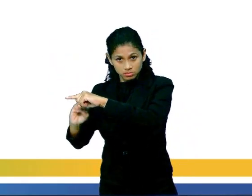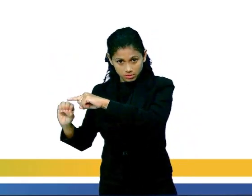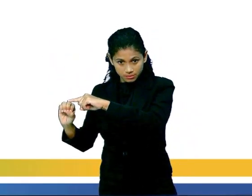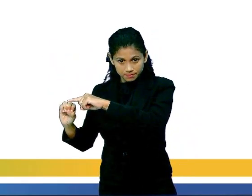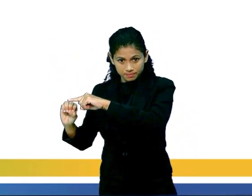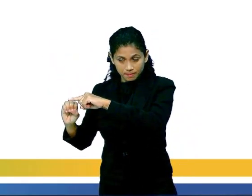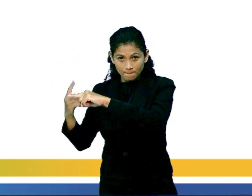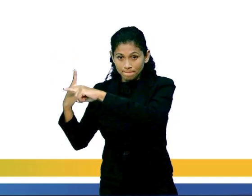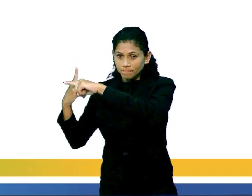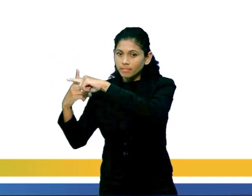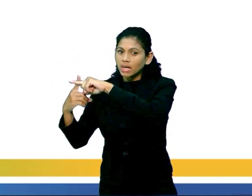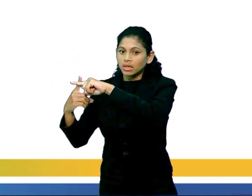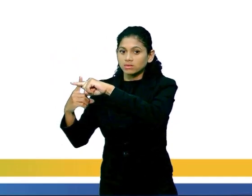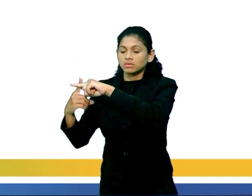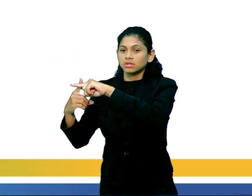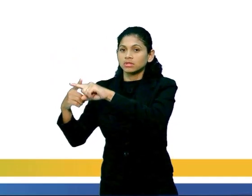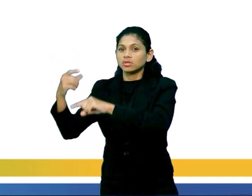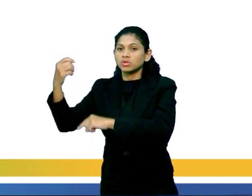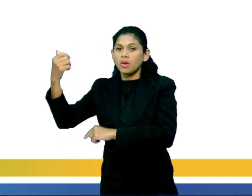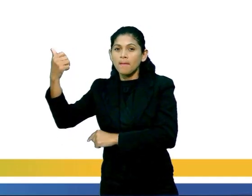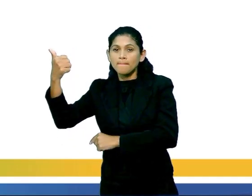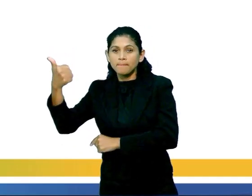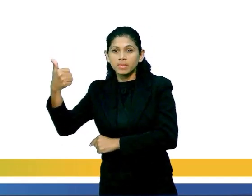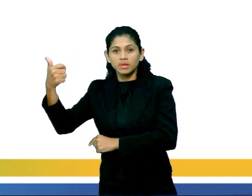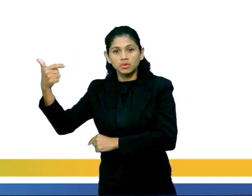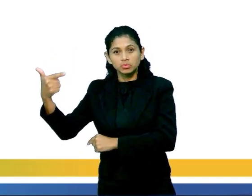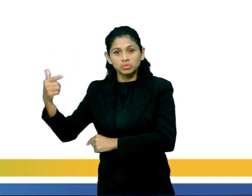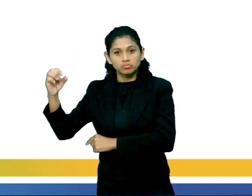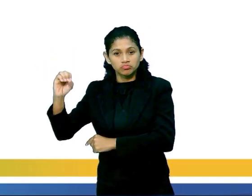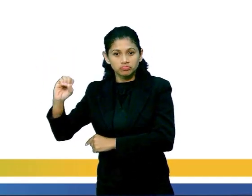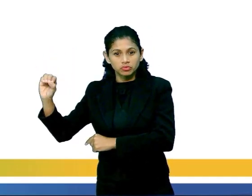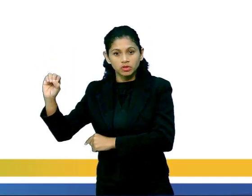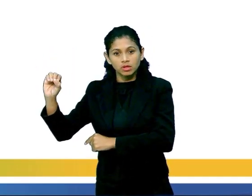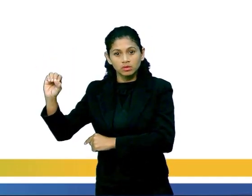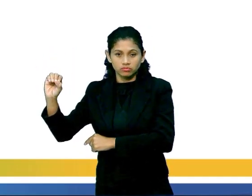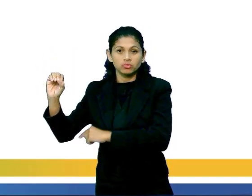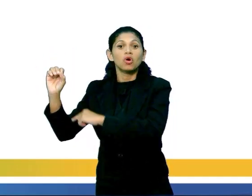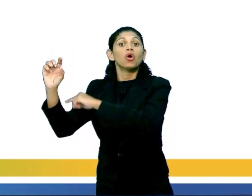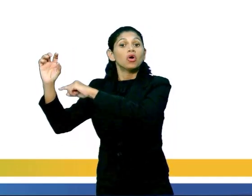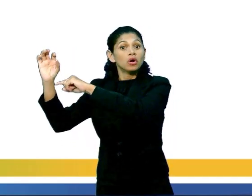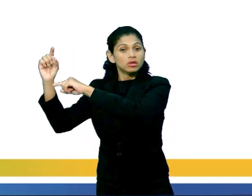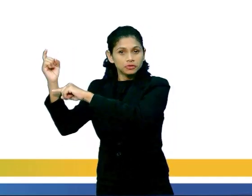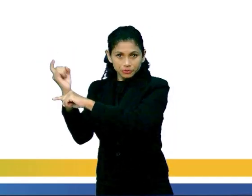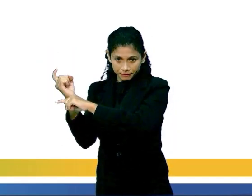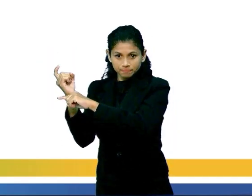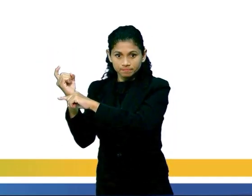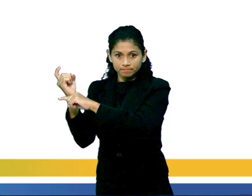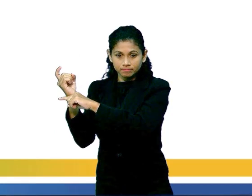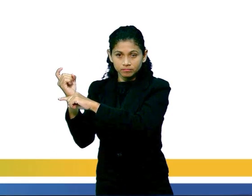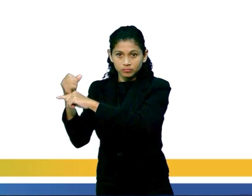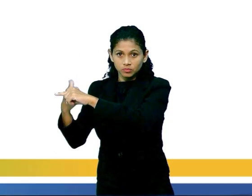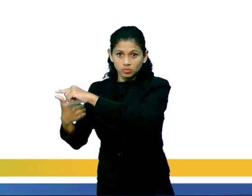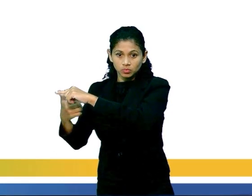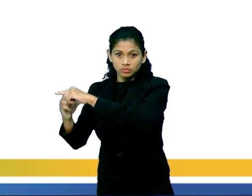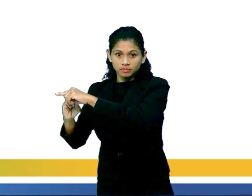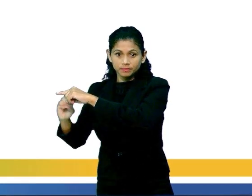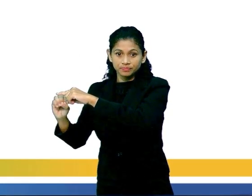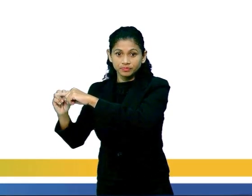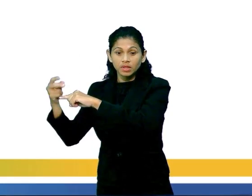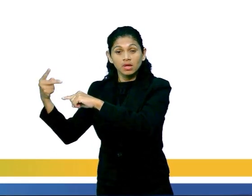100. Isso vai dar 1,6x quadrado mais 12x. E agora é só somar com o valor que